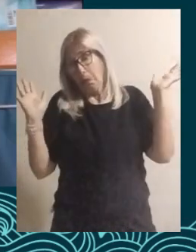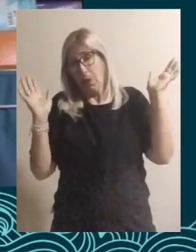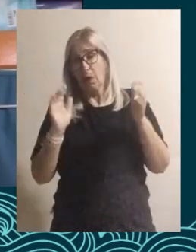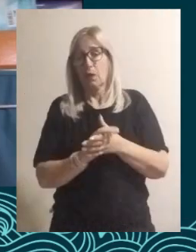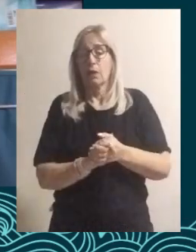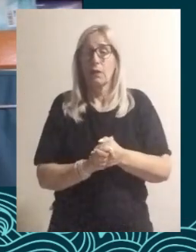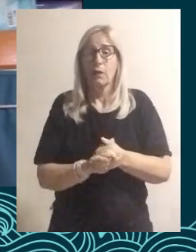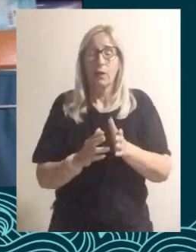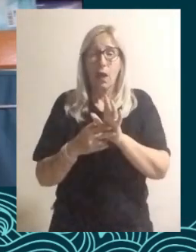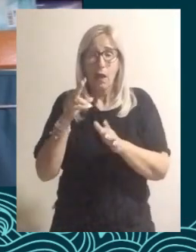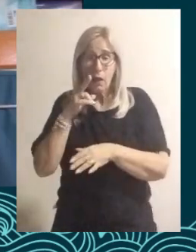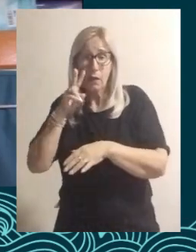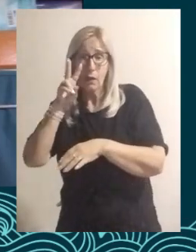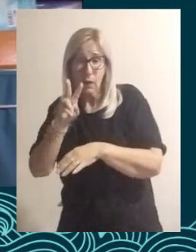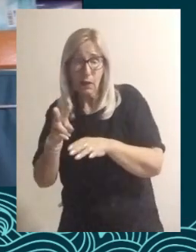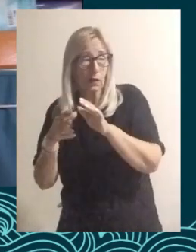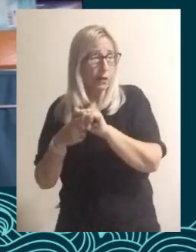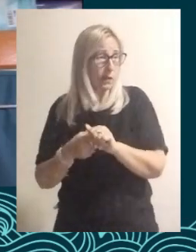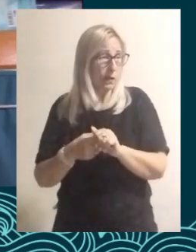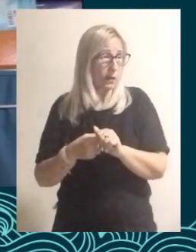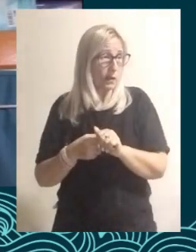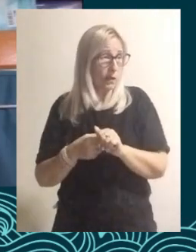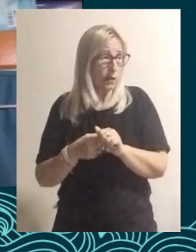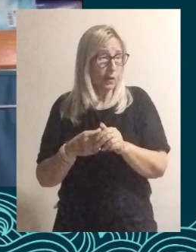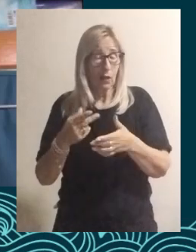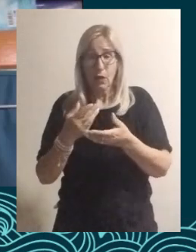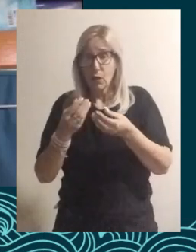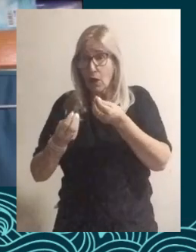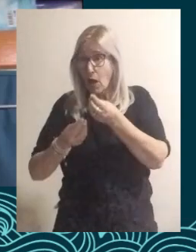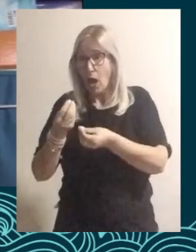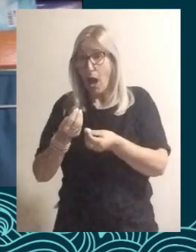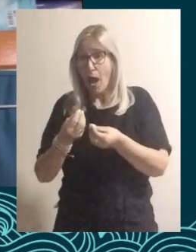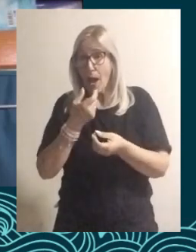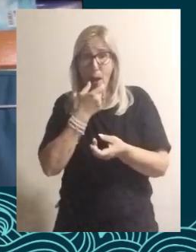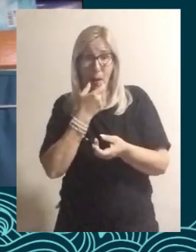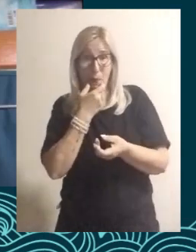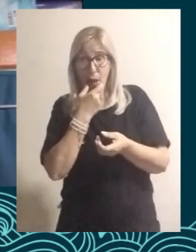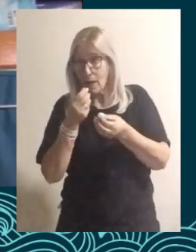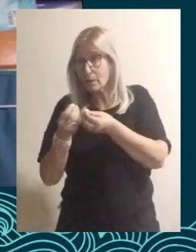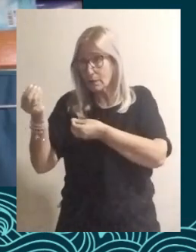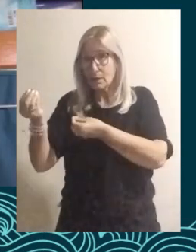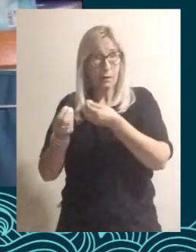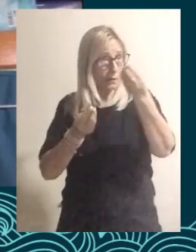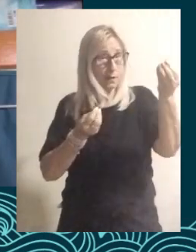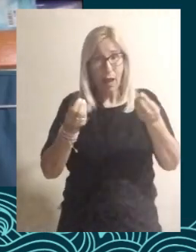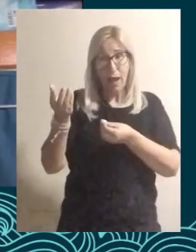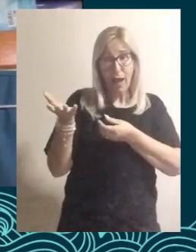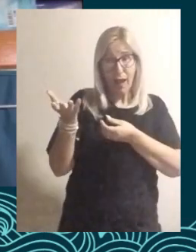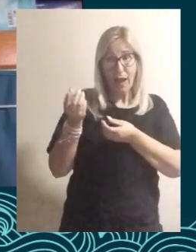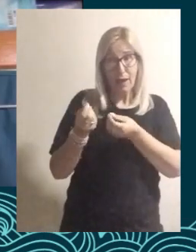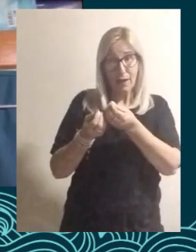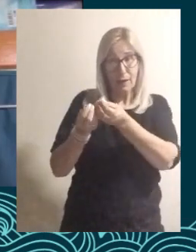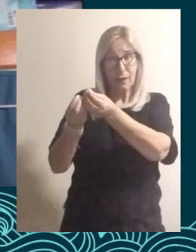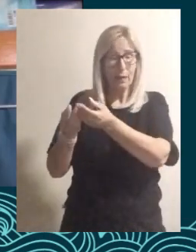aí eu visualizei esse inverno, e eu lembro de, nessa visualização, ter começado a oferecer biscoitos